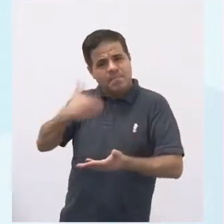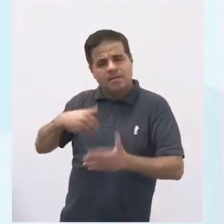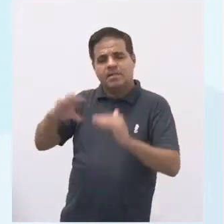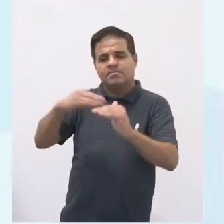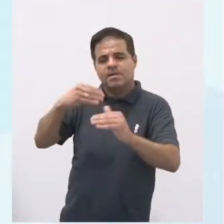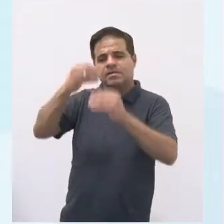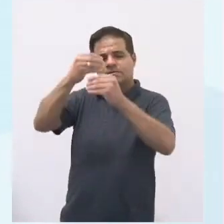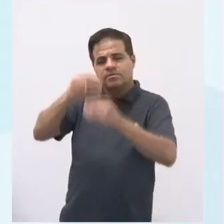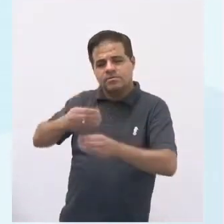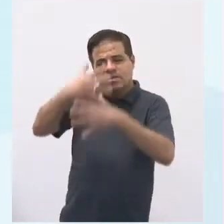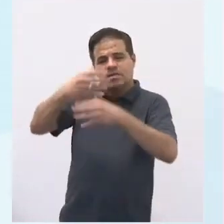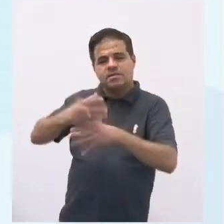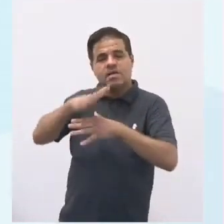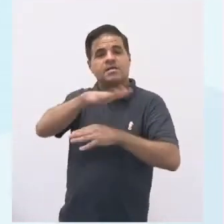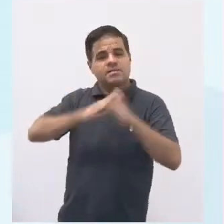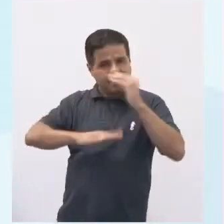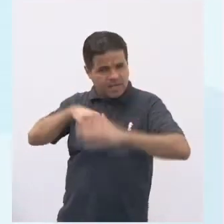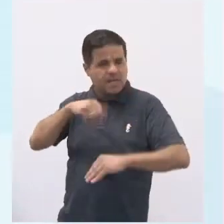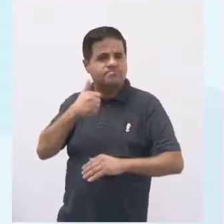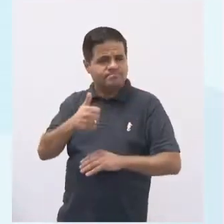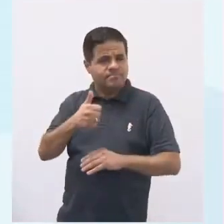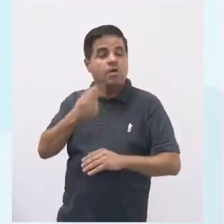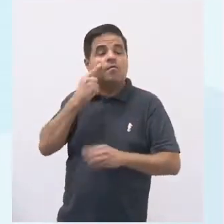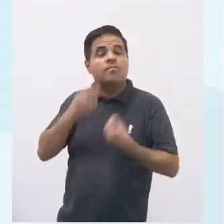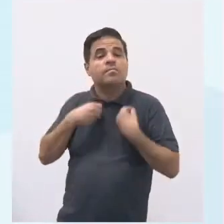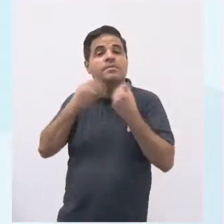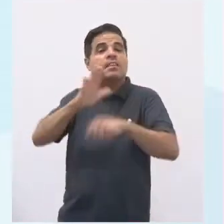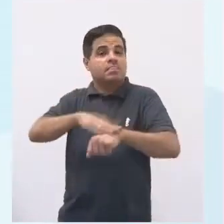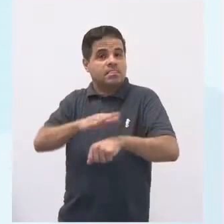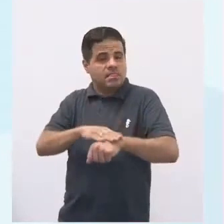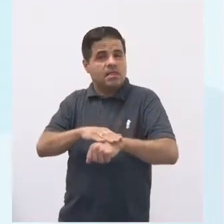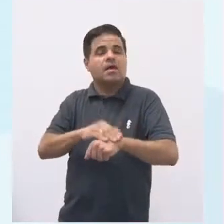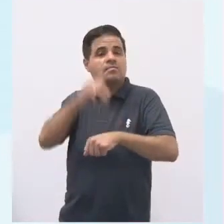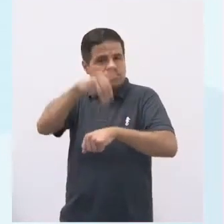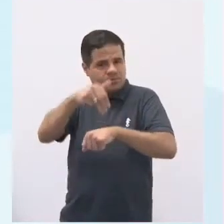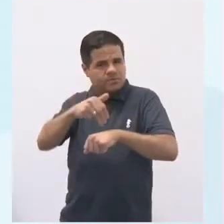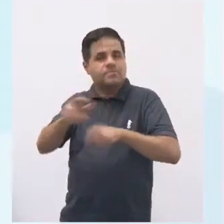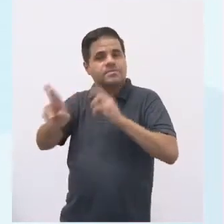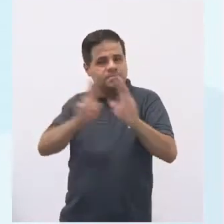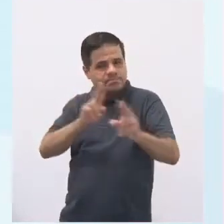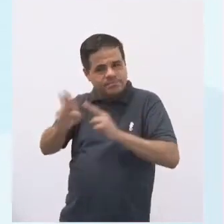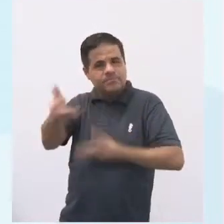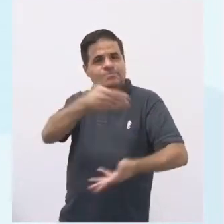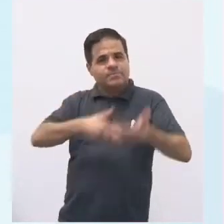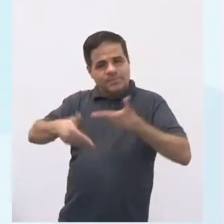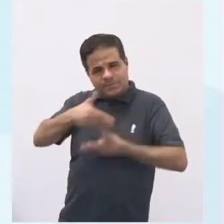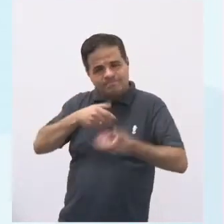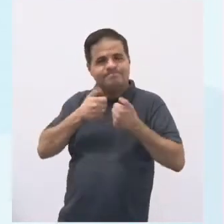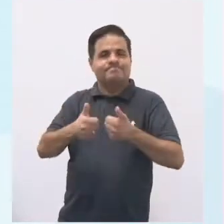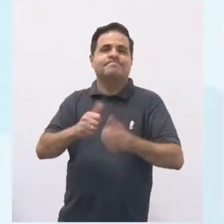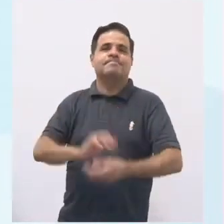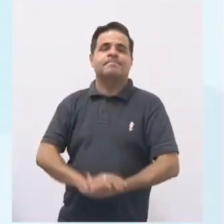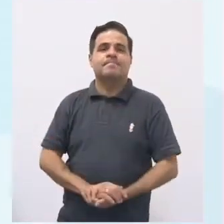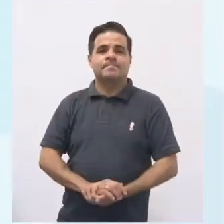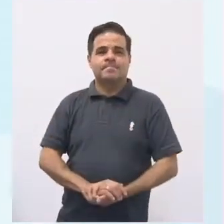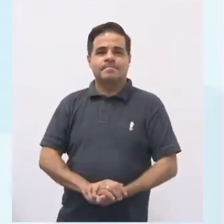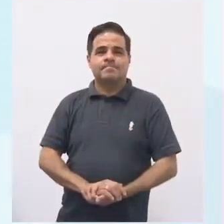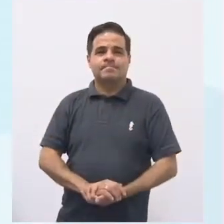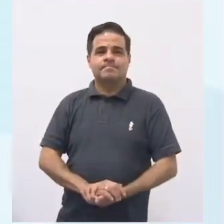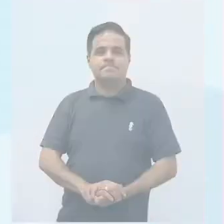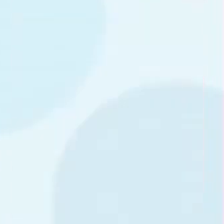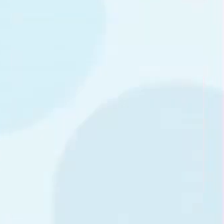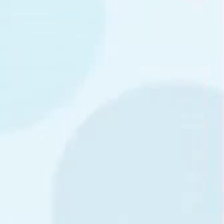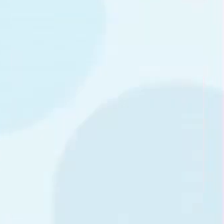gente essa prática. Vamos dar aí para vocês uns minutos no chat para compartilhar conosco.